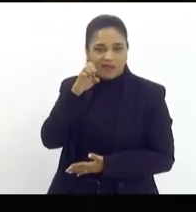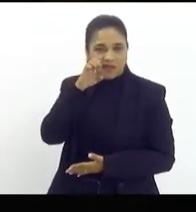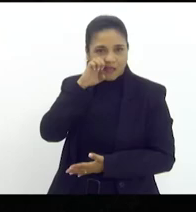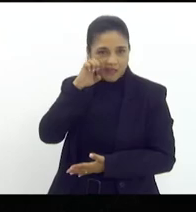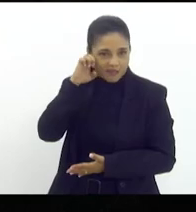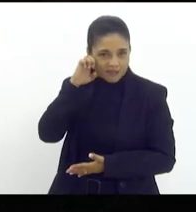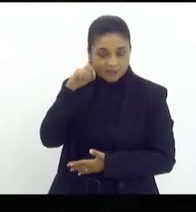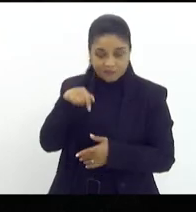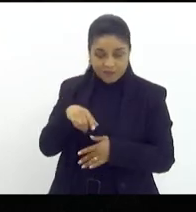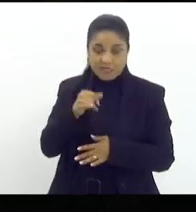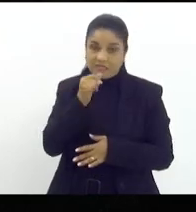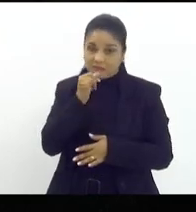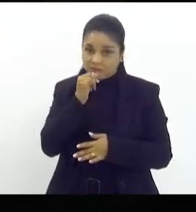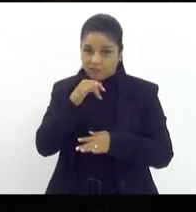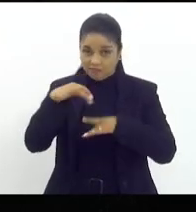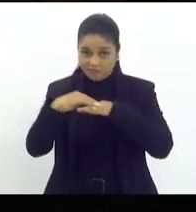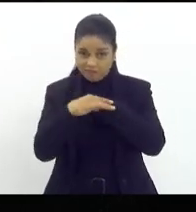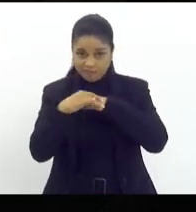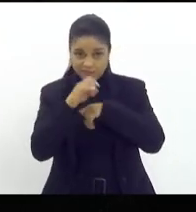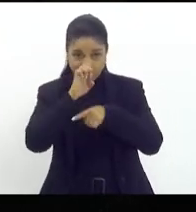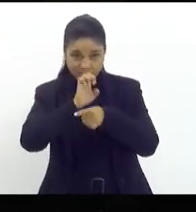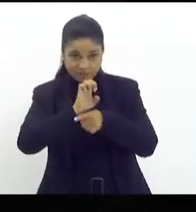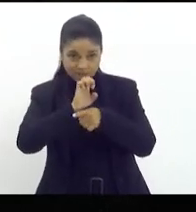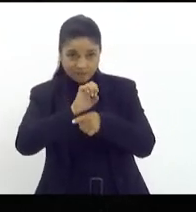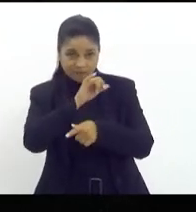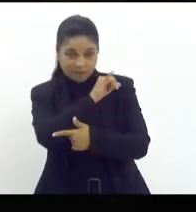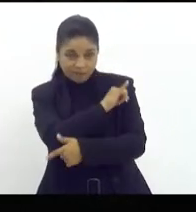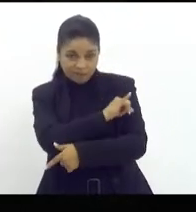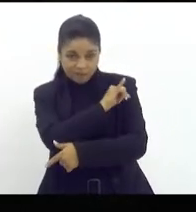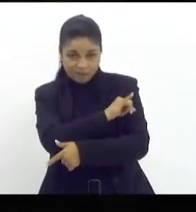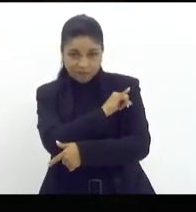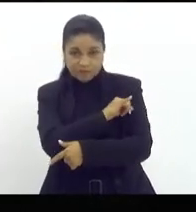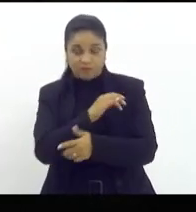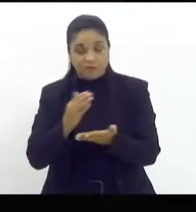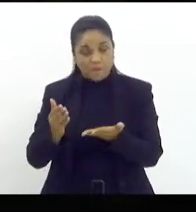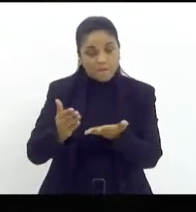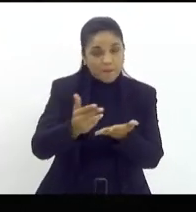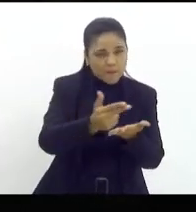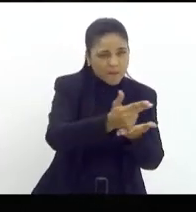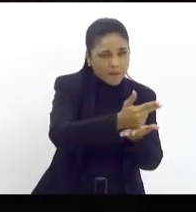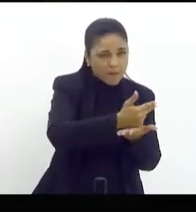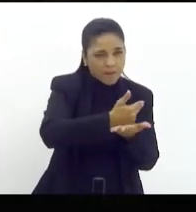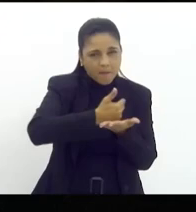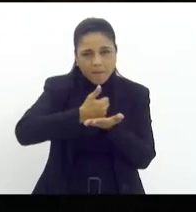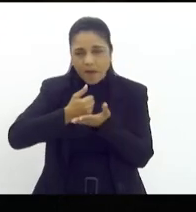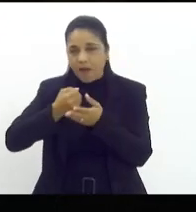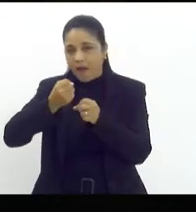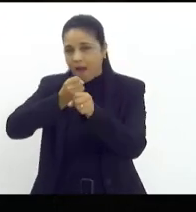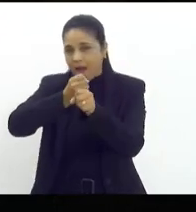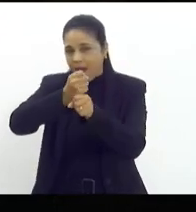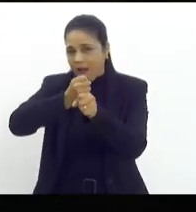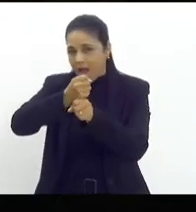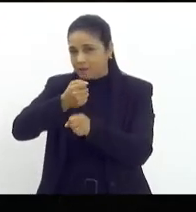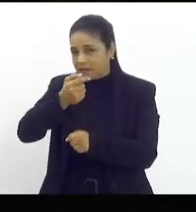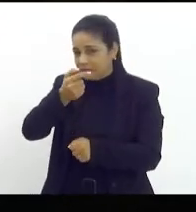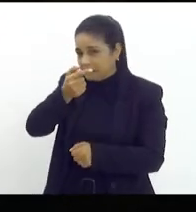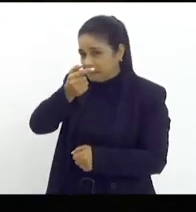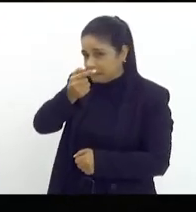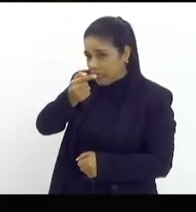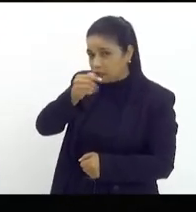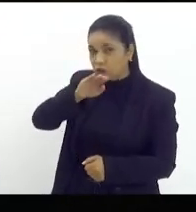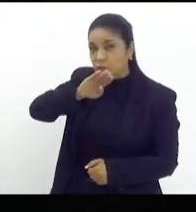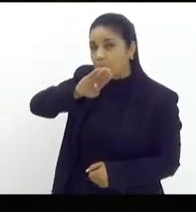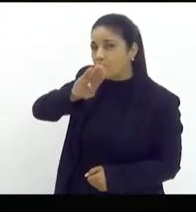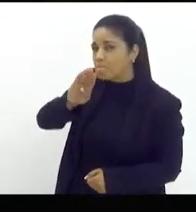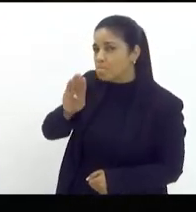Janeiro cidade do Rio de Janeiro arrecada por ano algo como 7 bilhões de